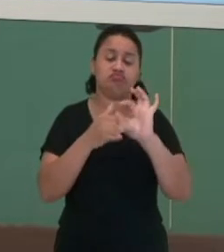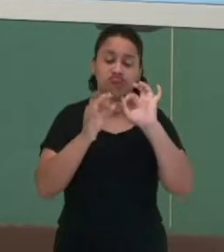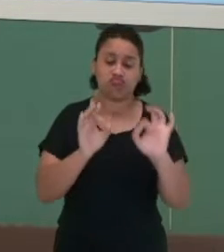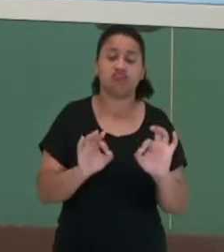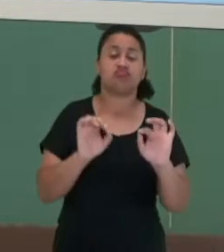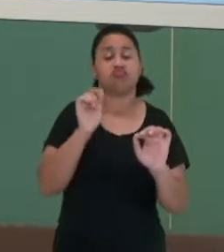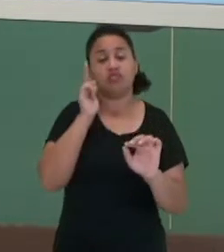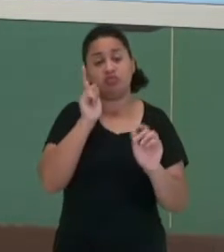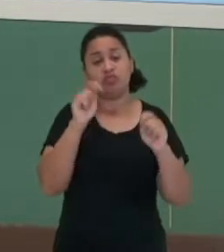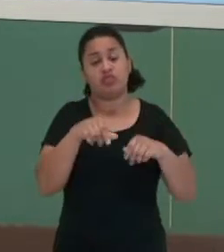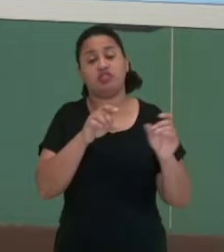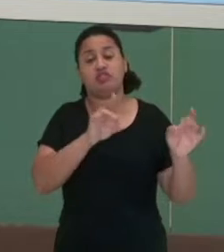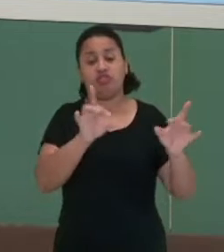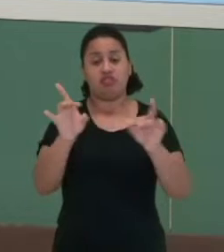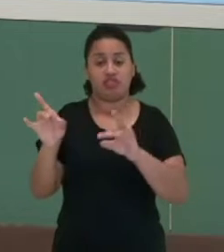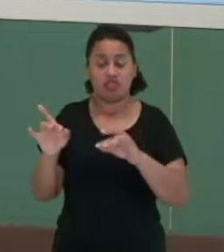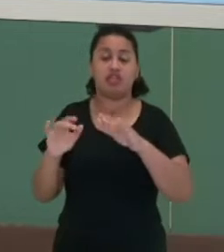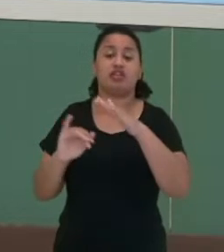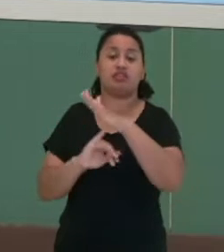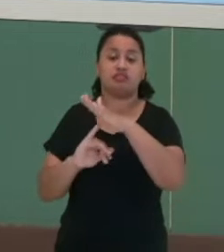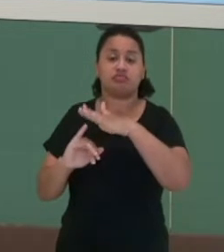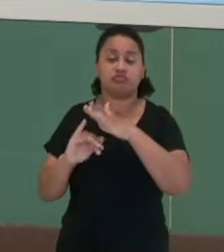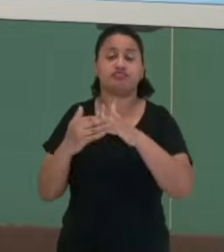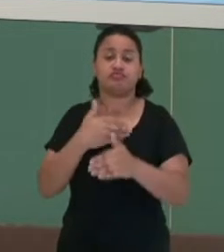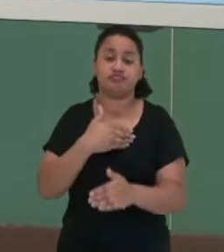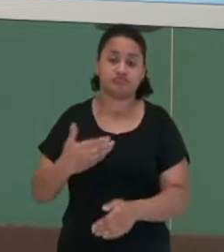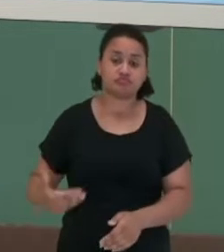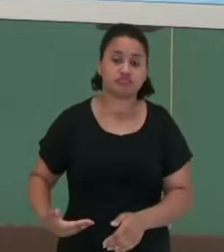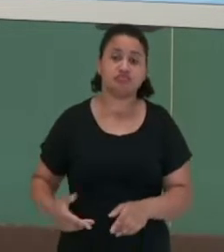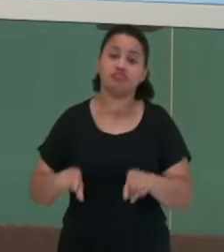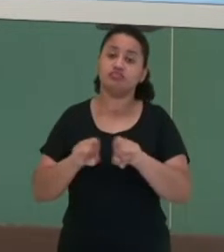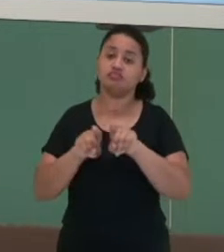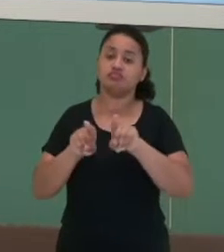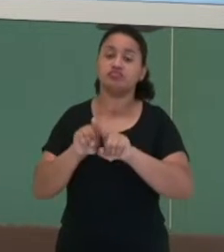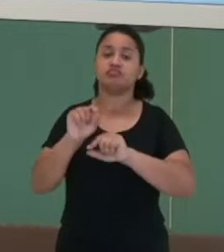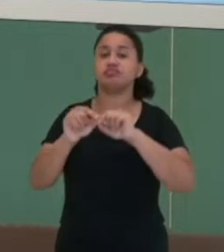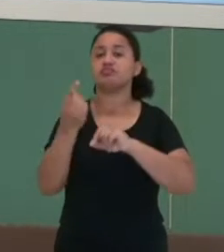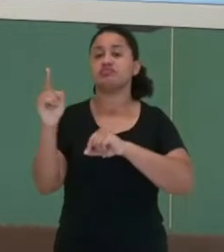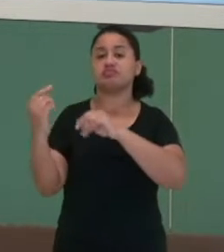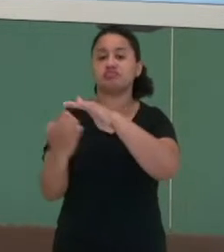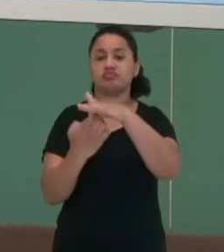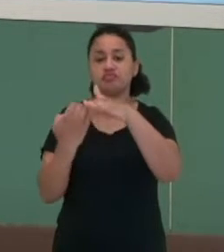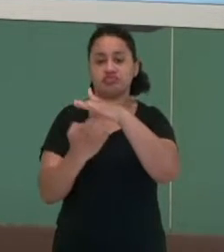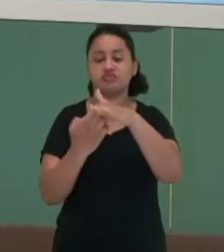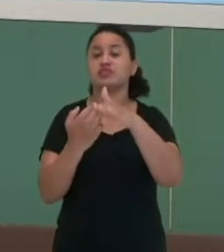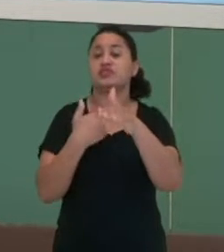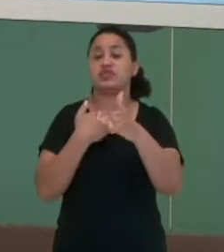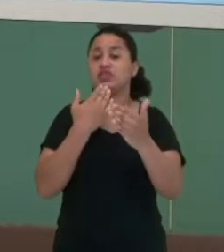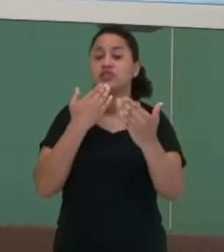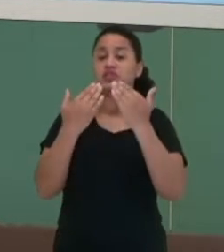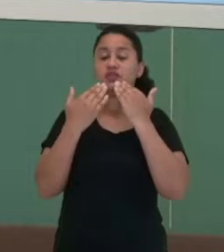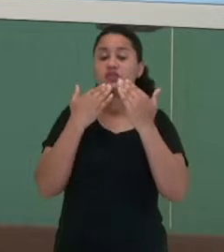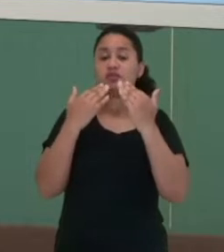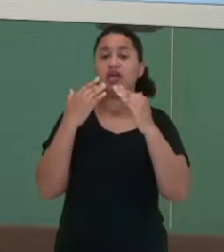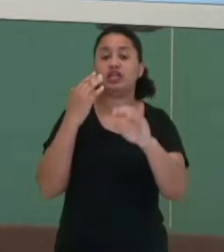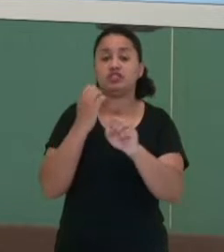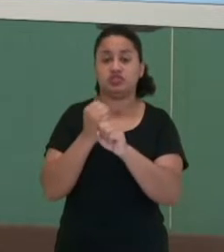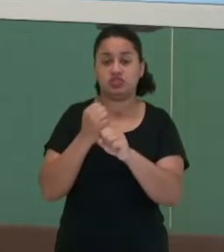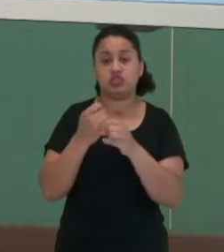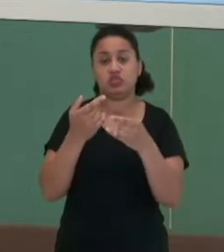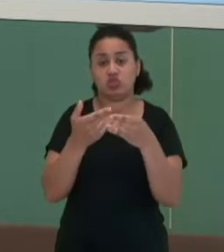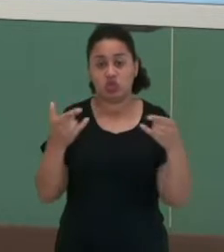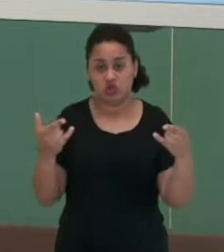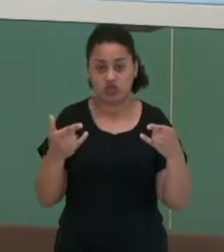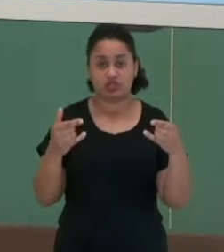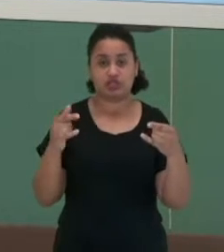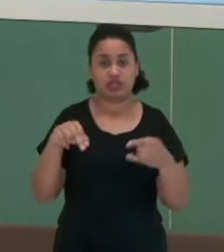poder vender para as instituições públicas e também para outras empresas que exigem, obviamente, a nota fiscal.